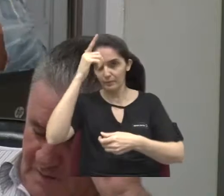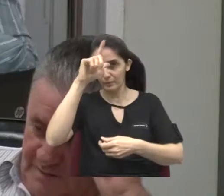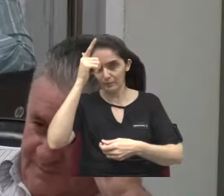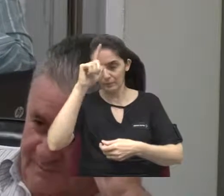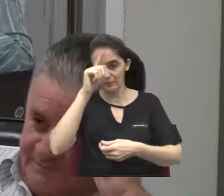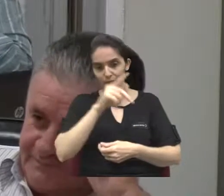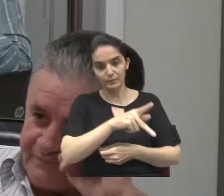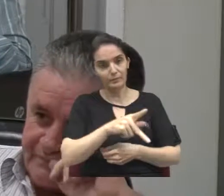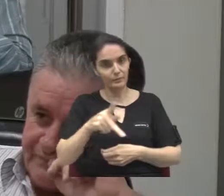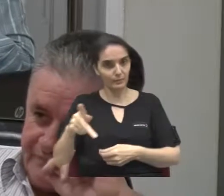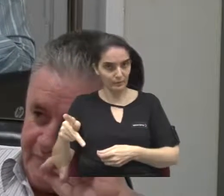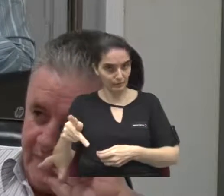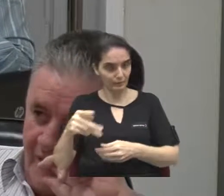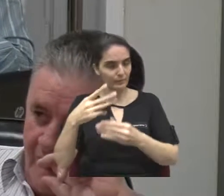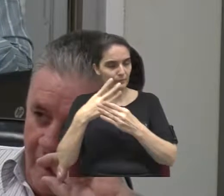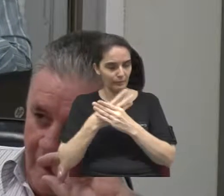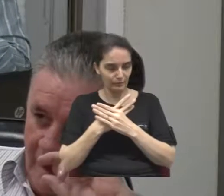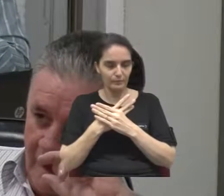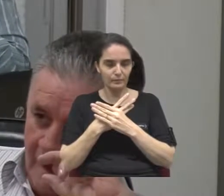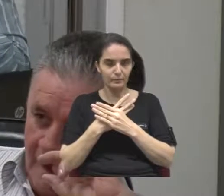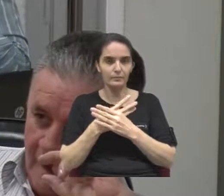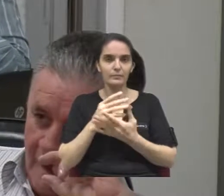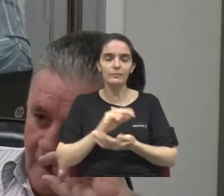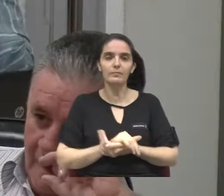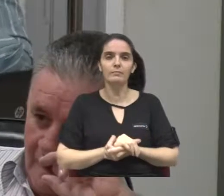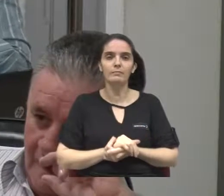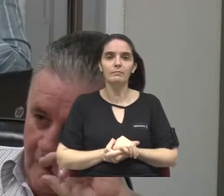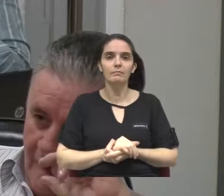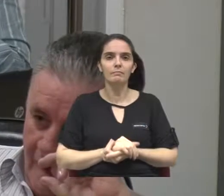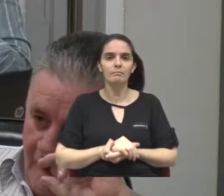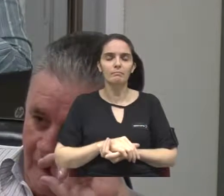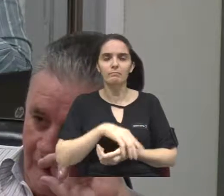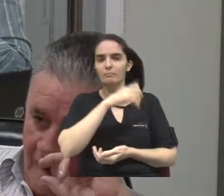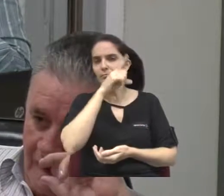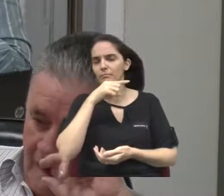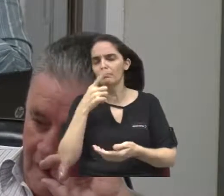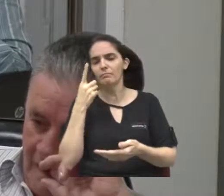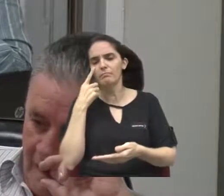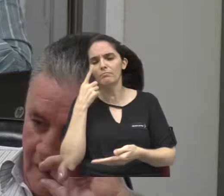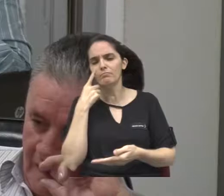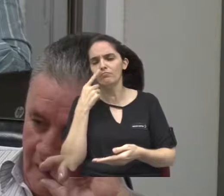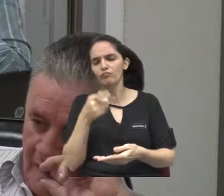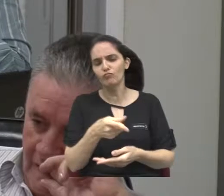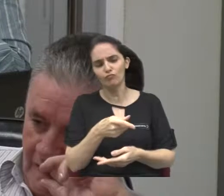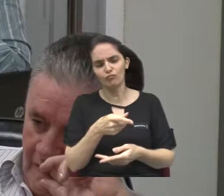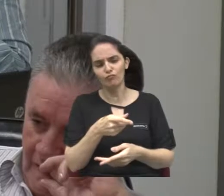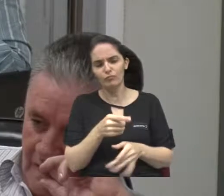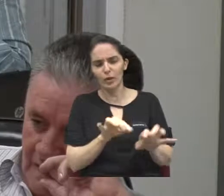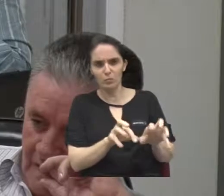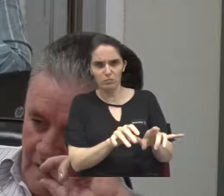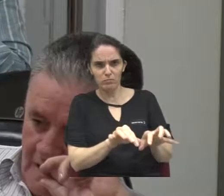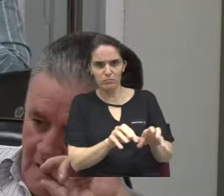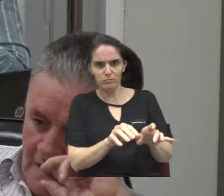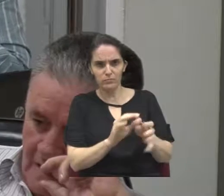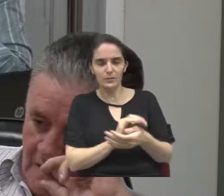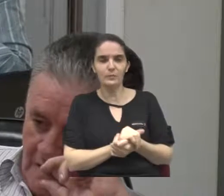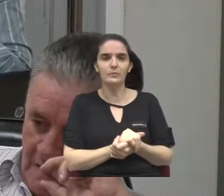casa. Hoje, quando eu vi essa moção no sistema, eu puxei a orelha da minha